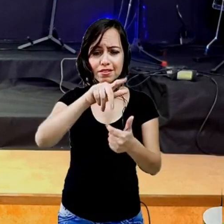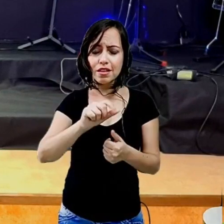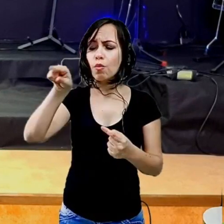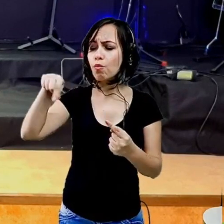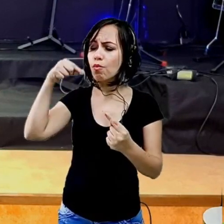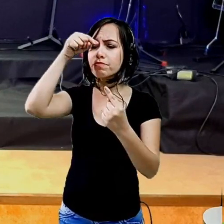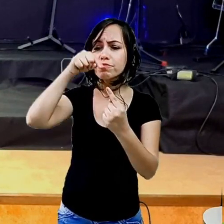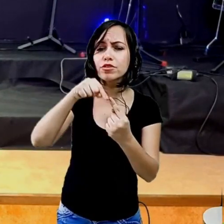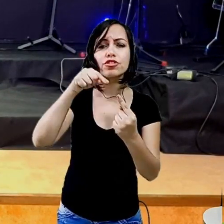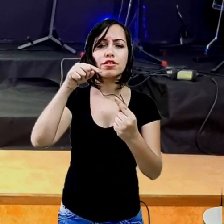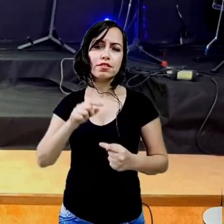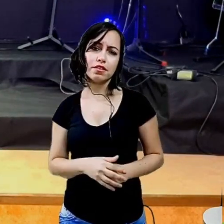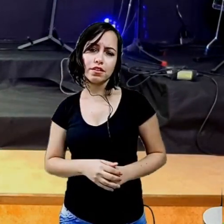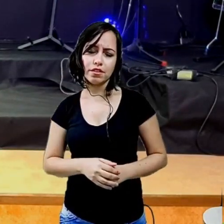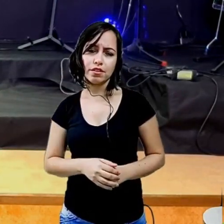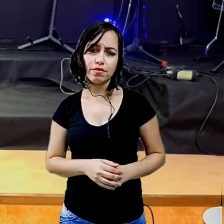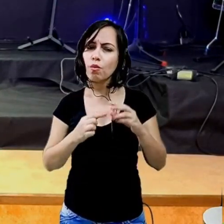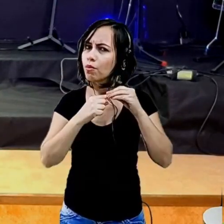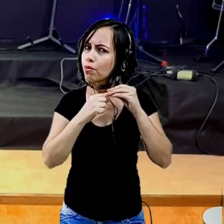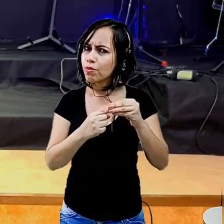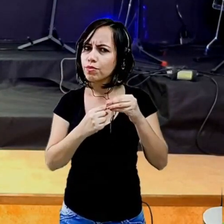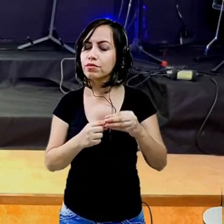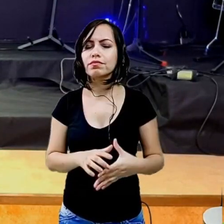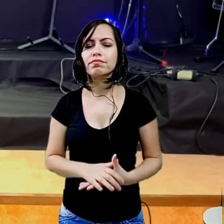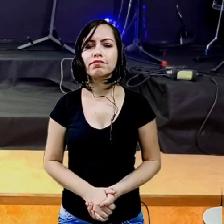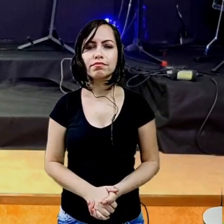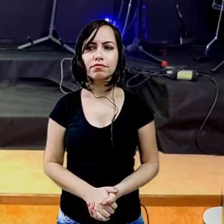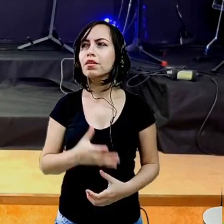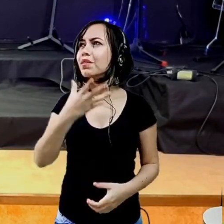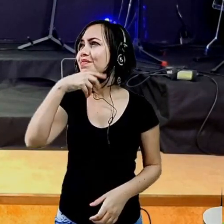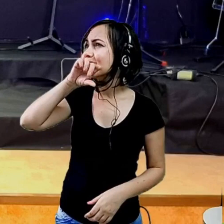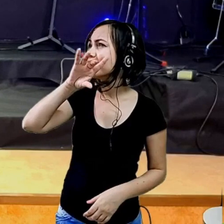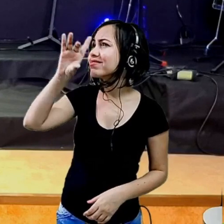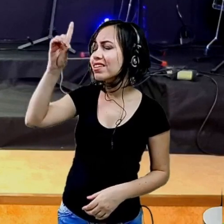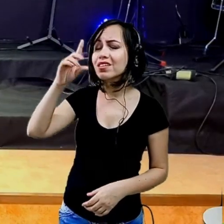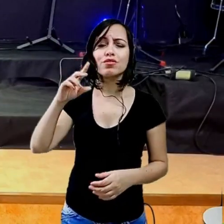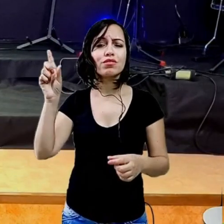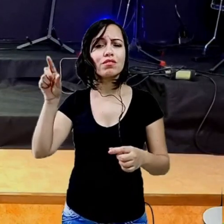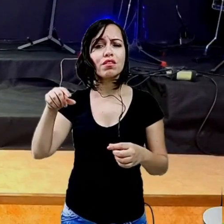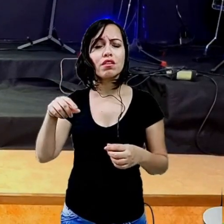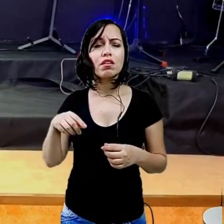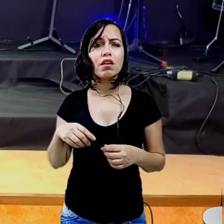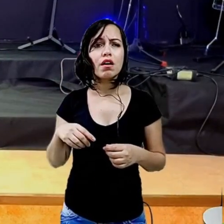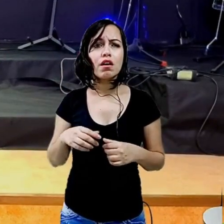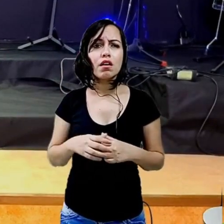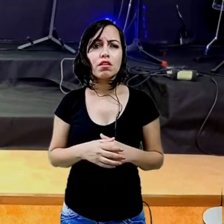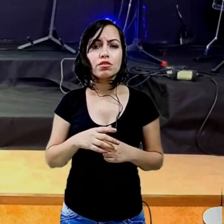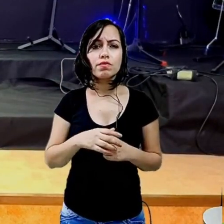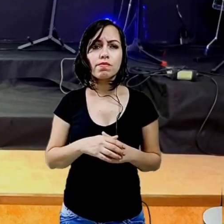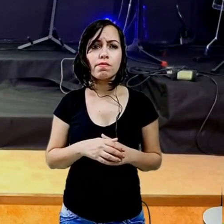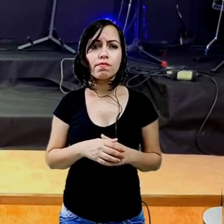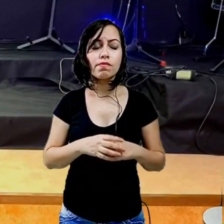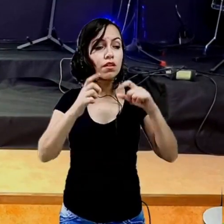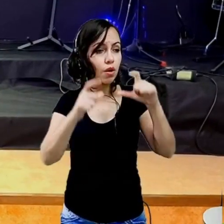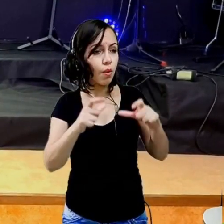esse objetivo, com esse propósito único, definido pelo Pai, para que onde Jesus